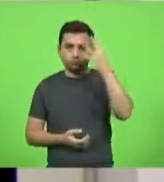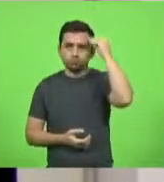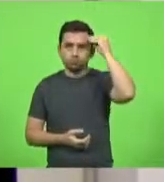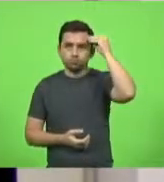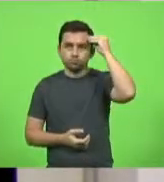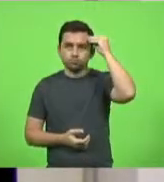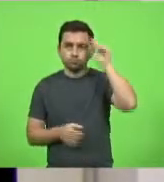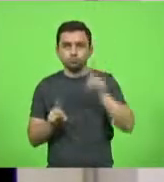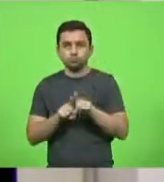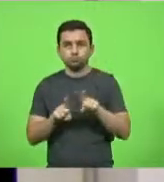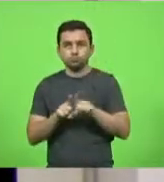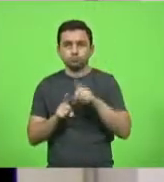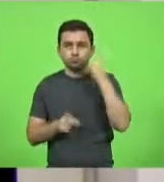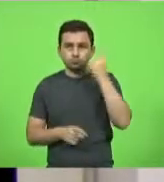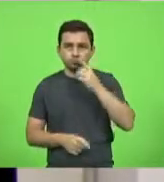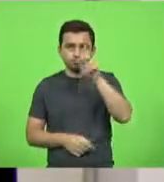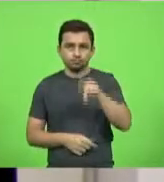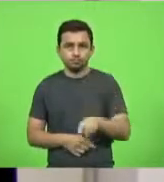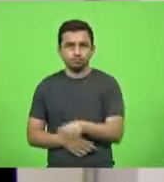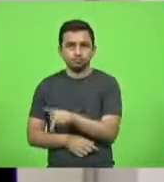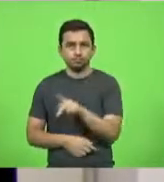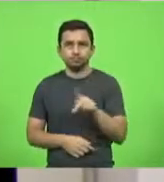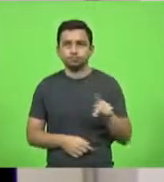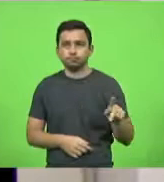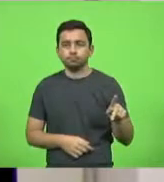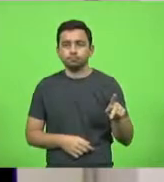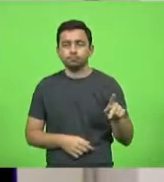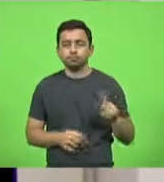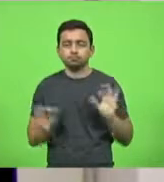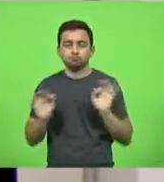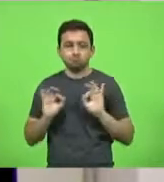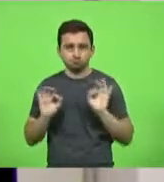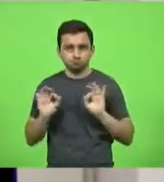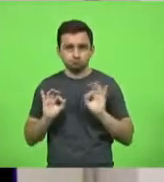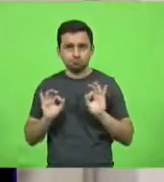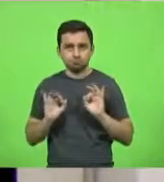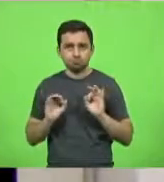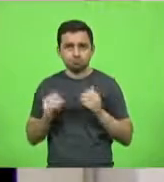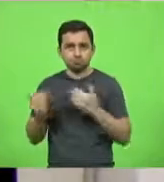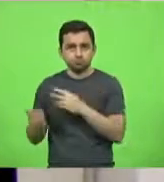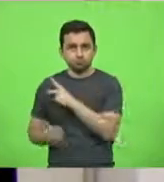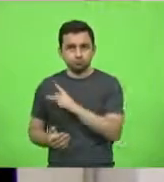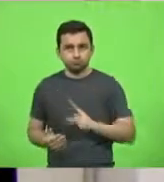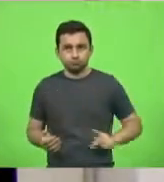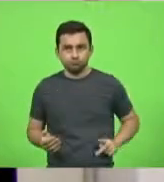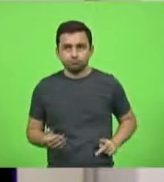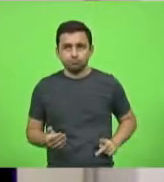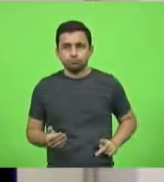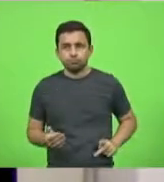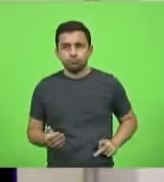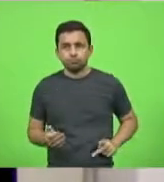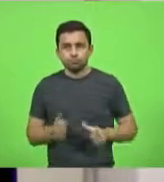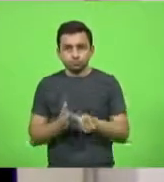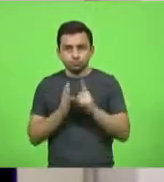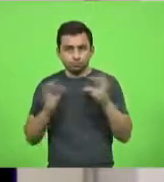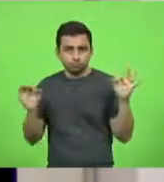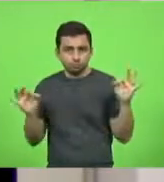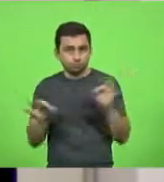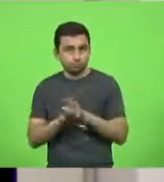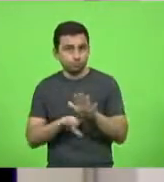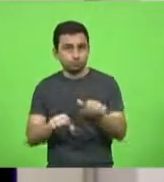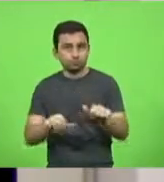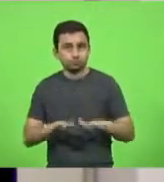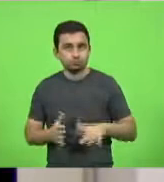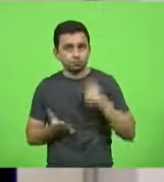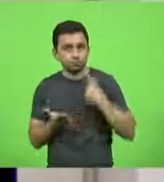e o senhor deputado Padre Pedro Baldiceira. Nada mais havendo, o senhor presidente, antes de encerrar a sessão,